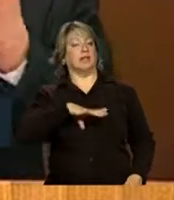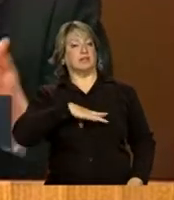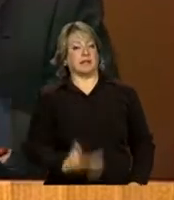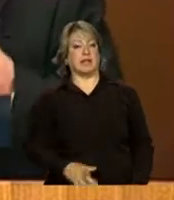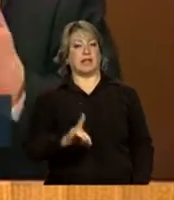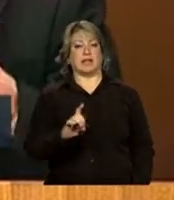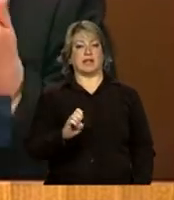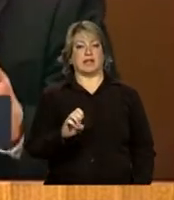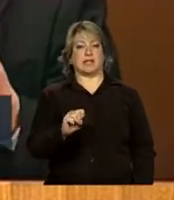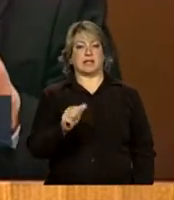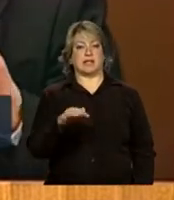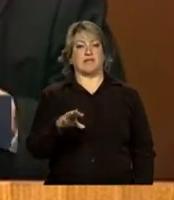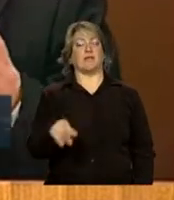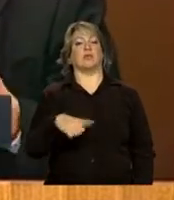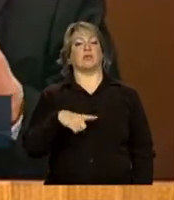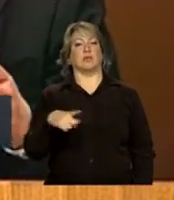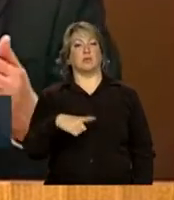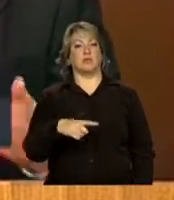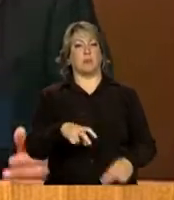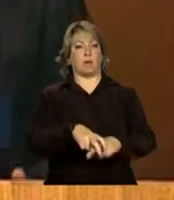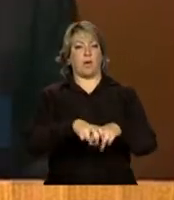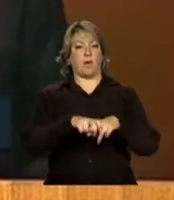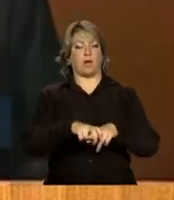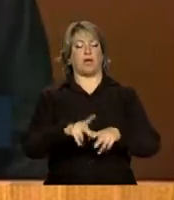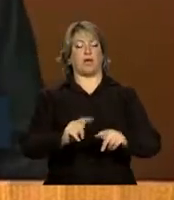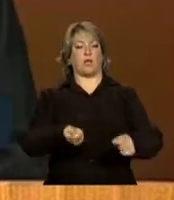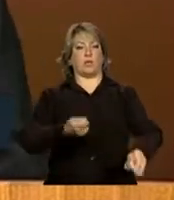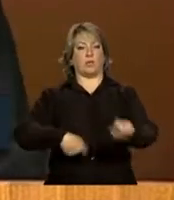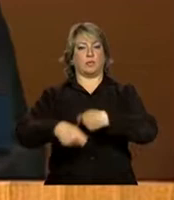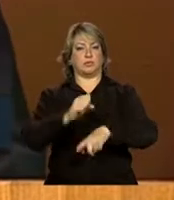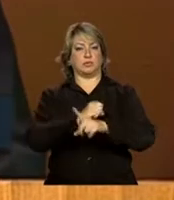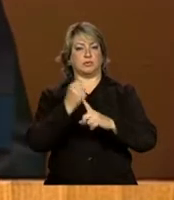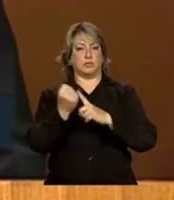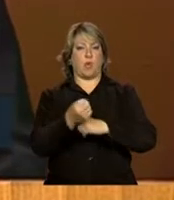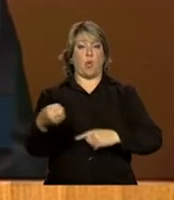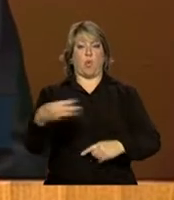de uma nova realidade econômico-social que o país passa.